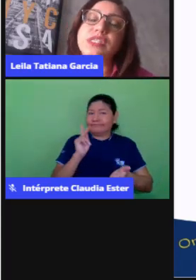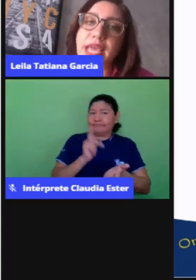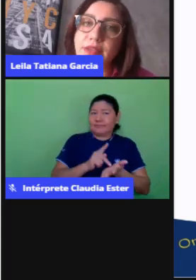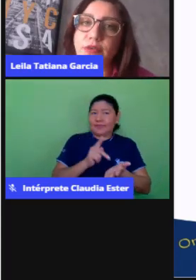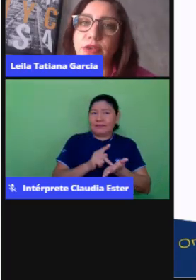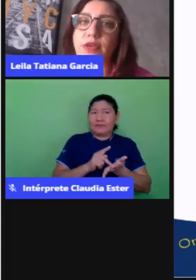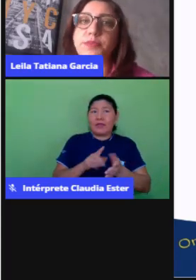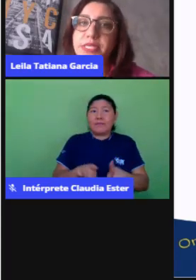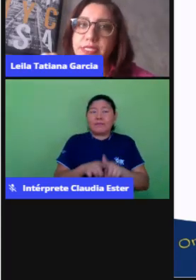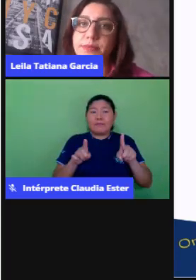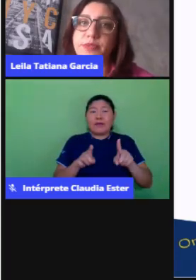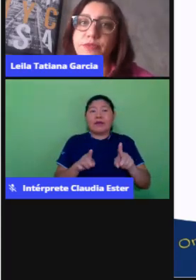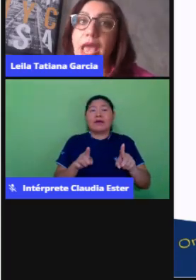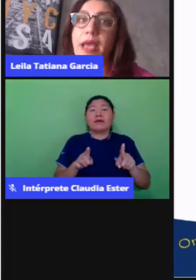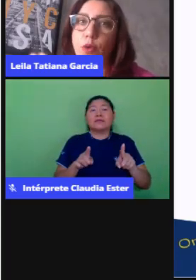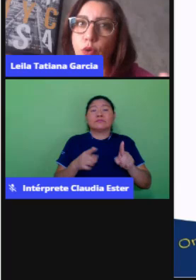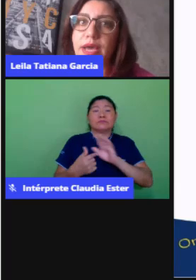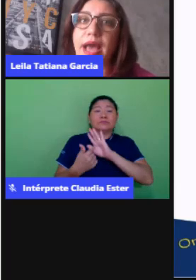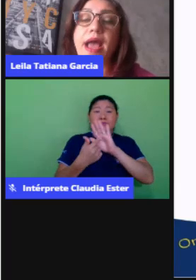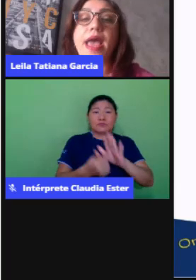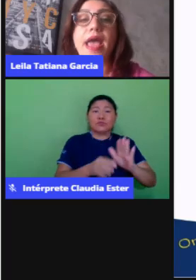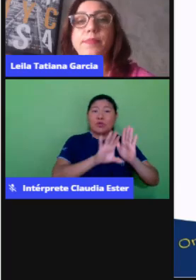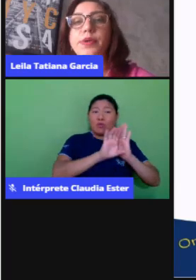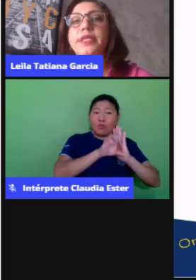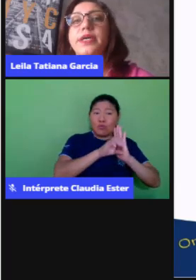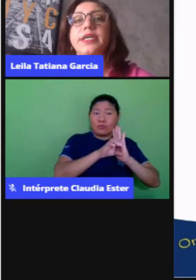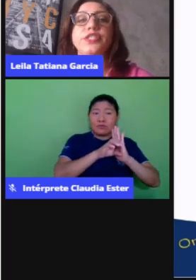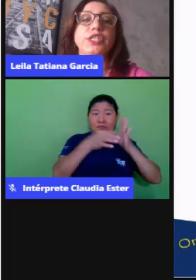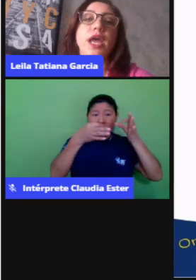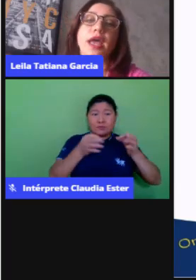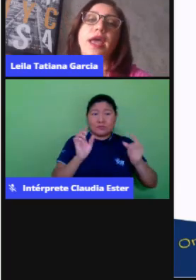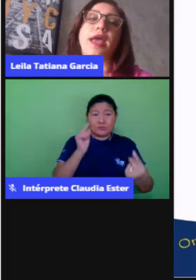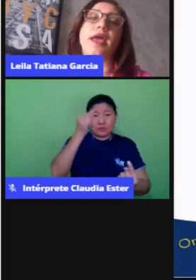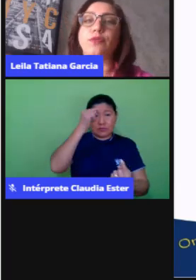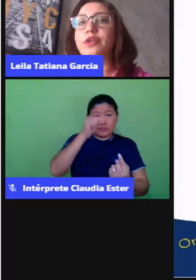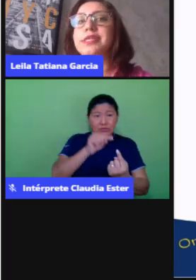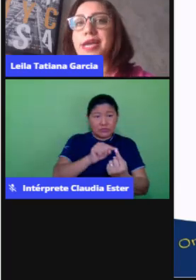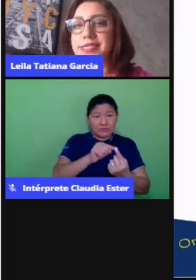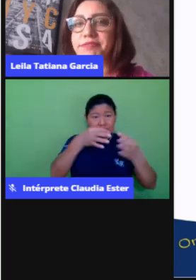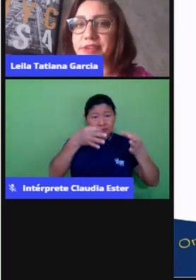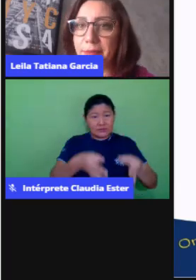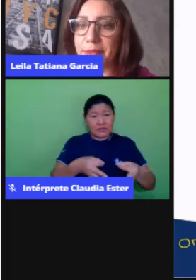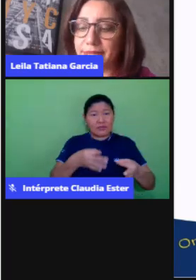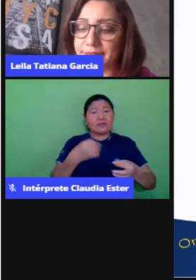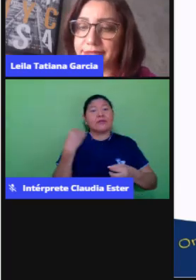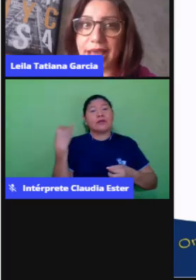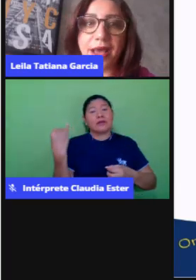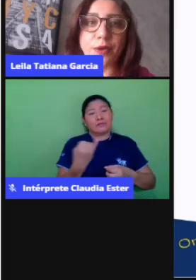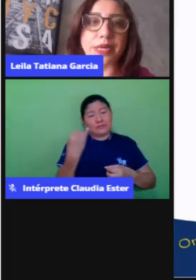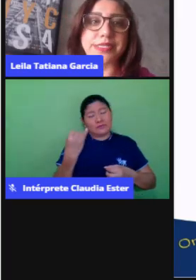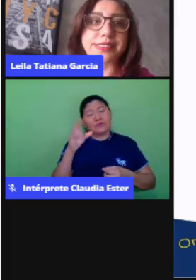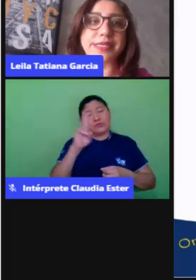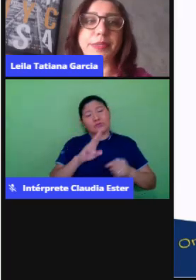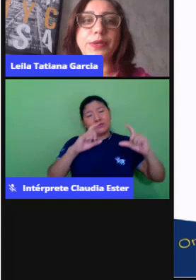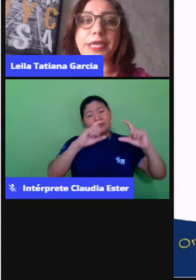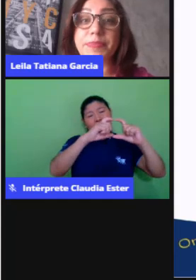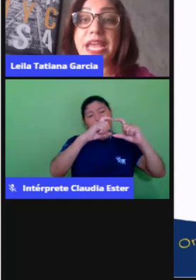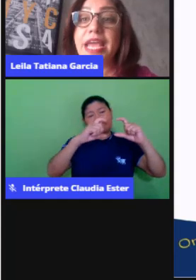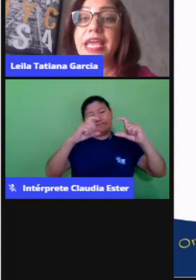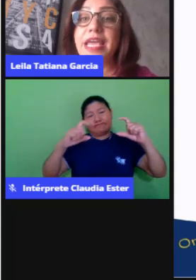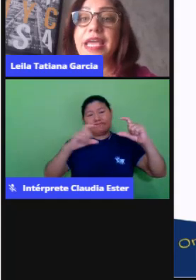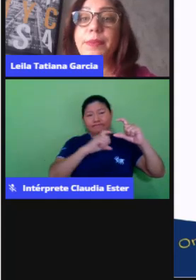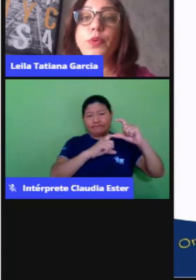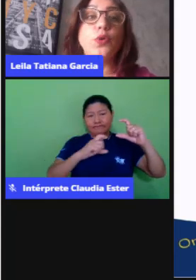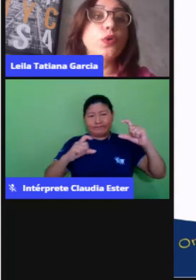aquele conceito que nós precisamos colocar, é importante utilizar essa ferramenta, tá? Com bastante